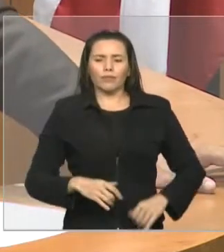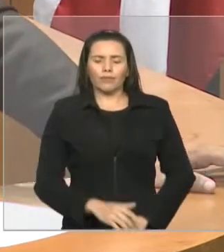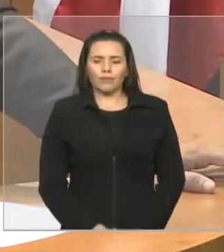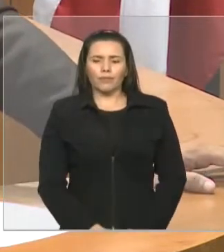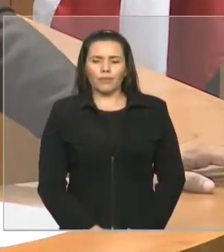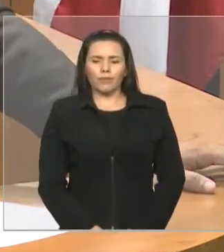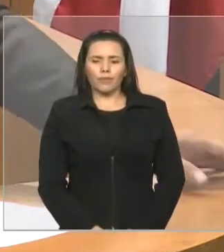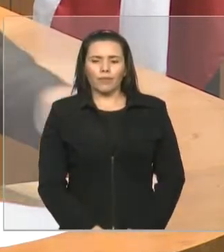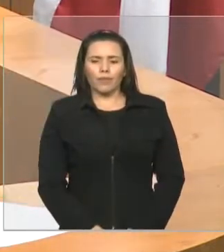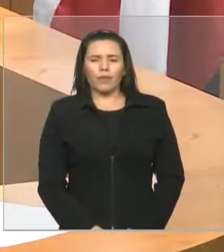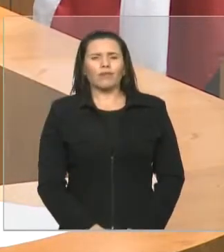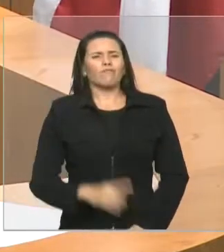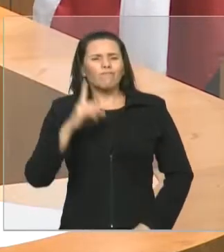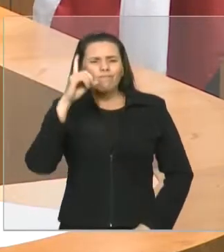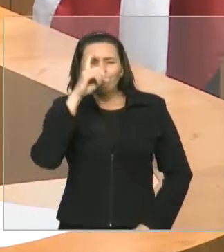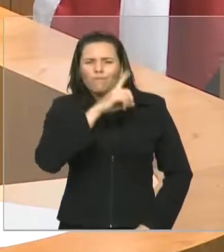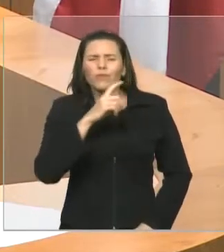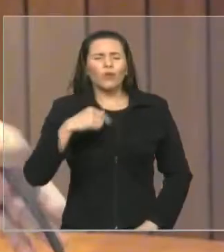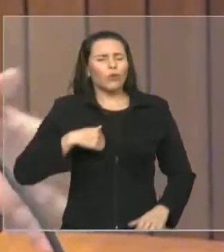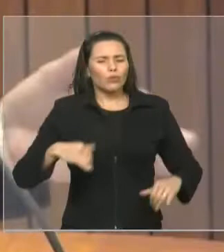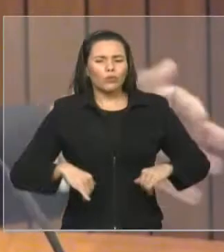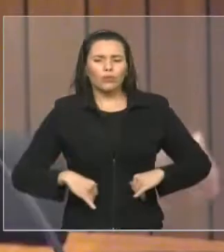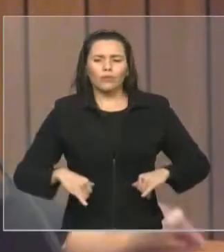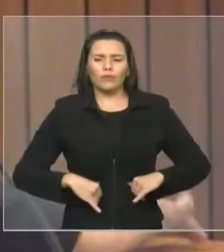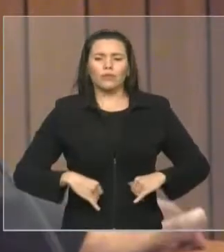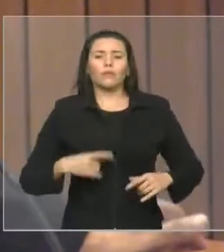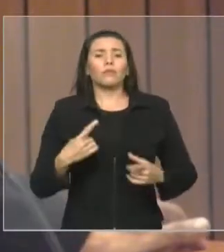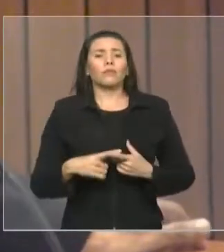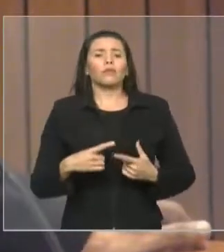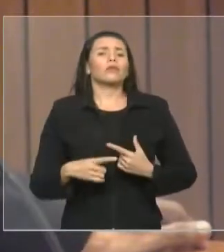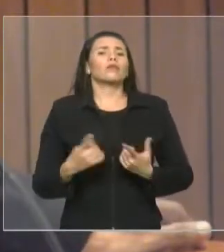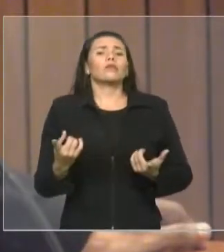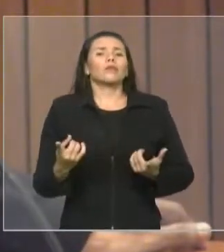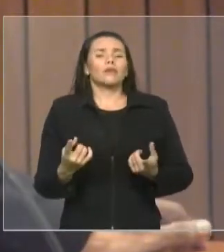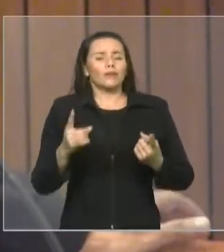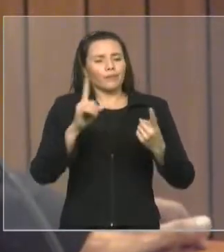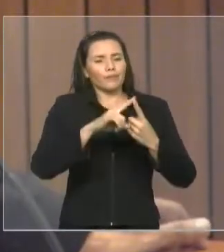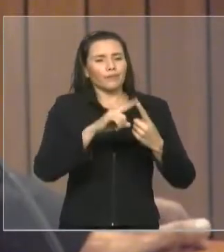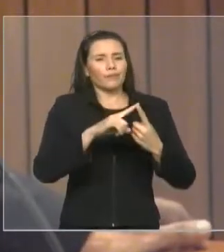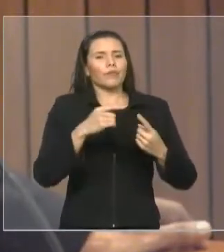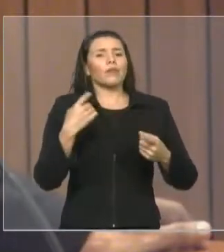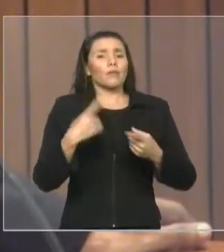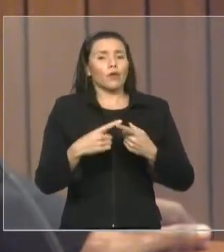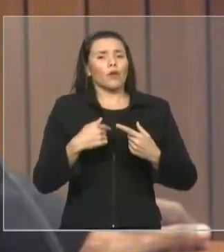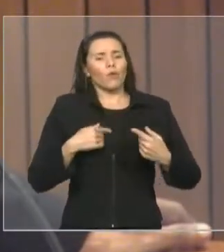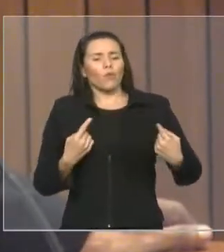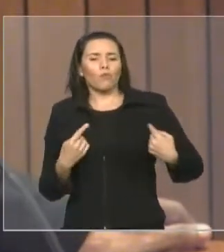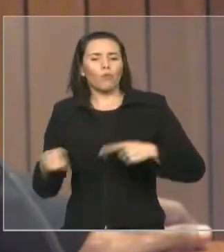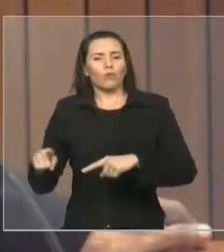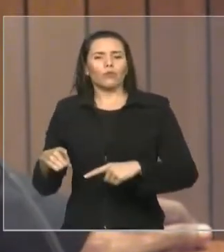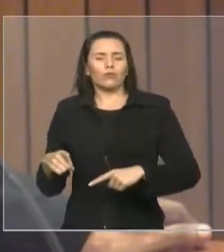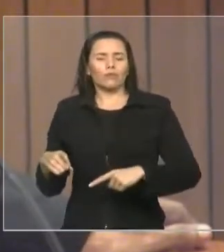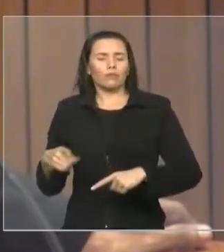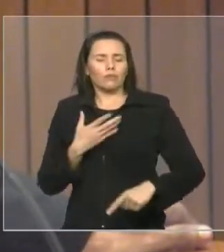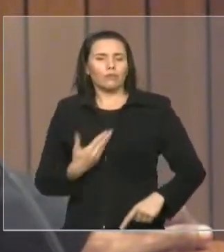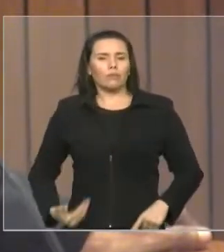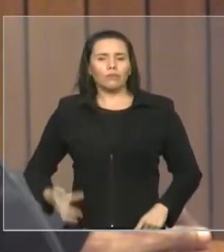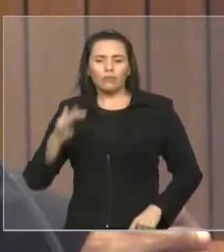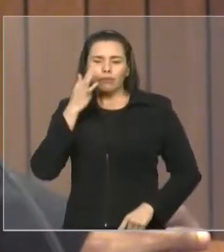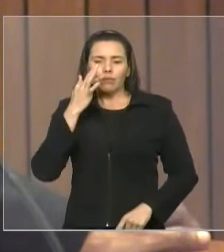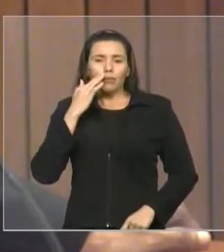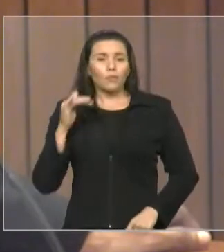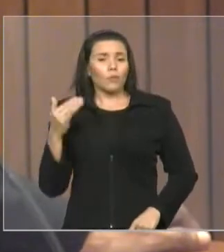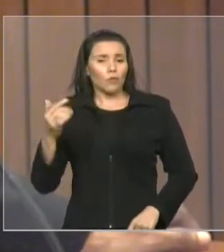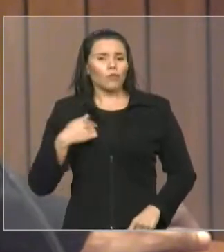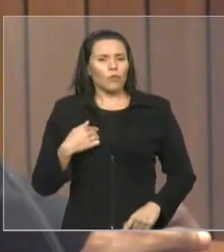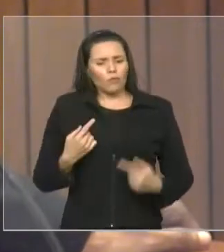muito difícil. Primeiro, por fazer oposição ao desgoverno Flávio Dino. E ao fazer oposição,